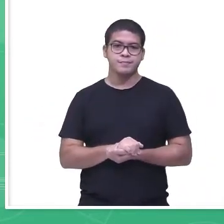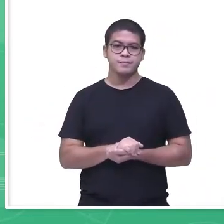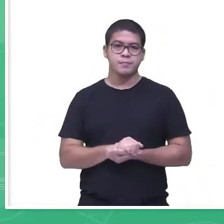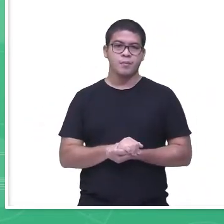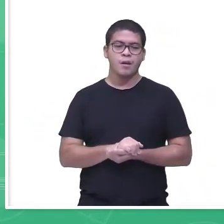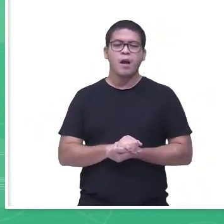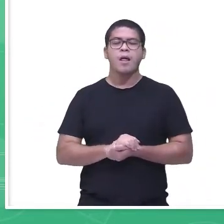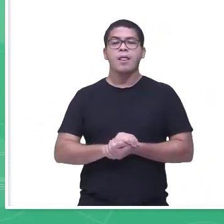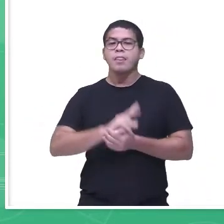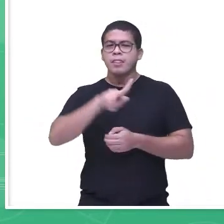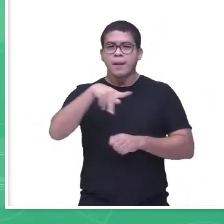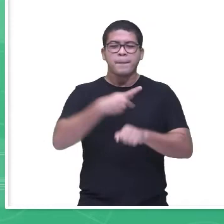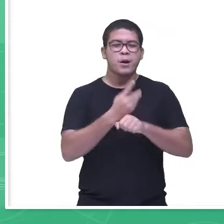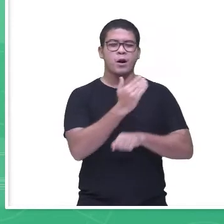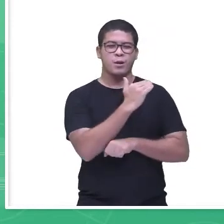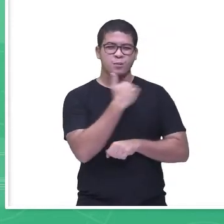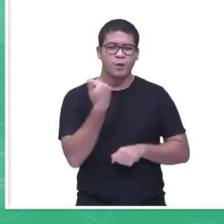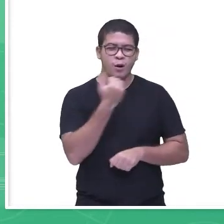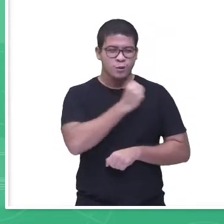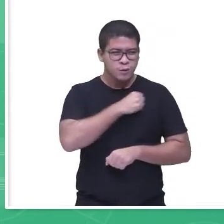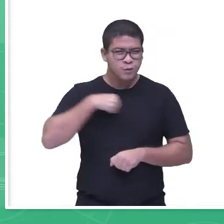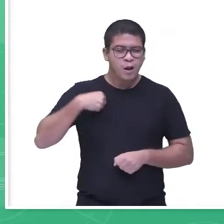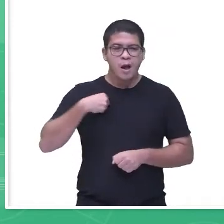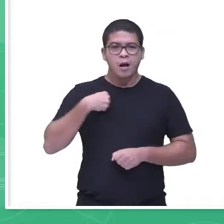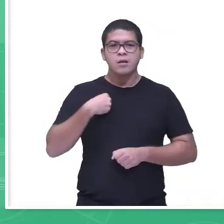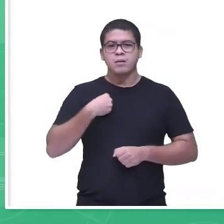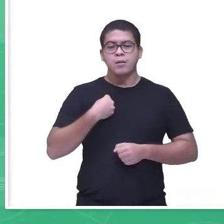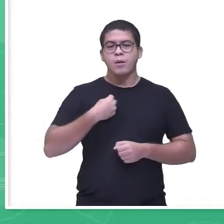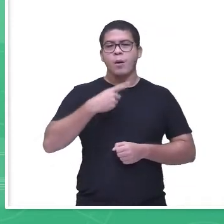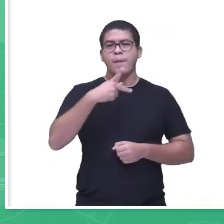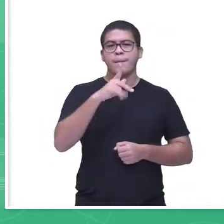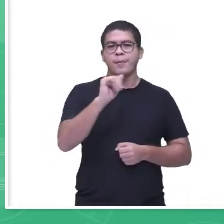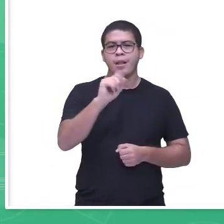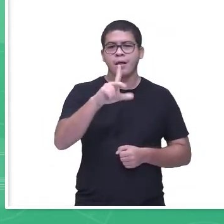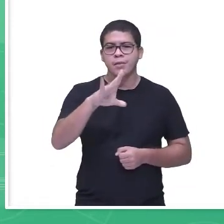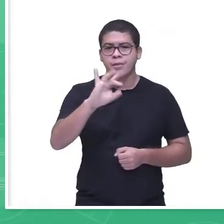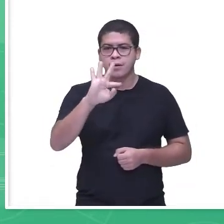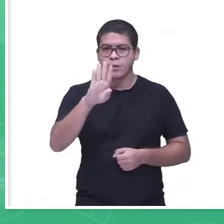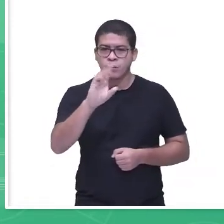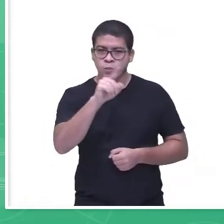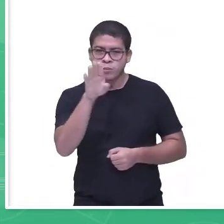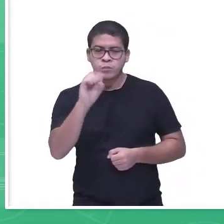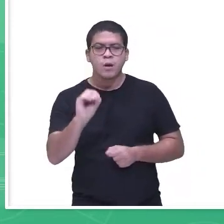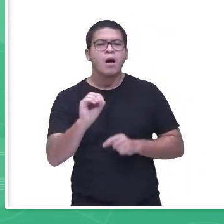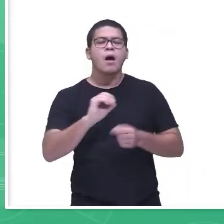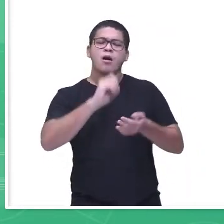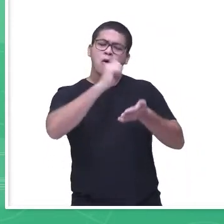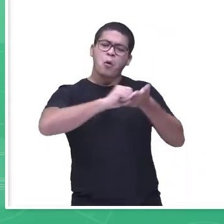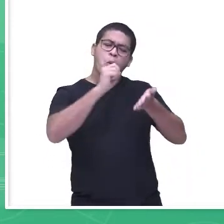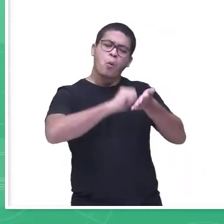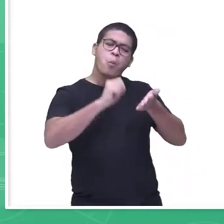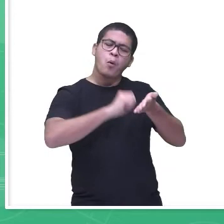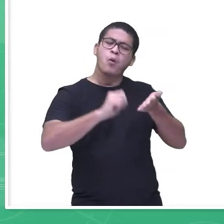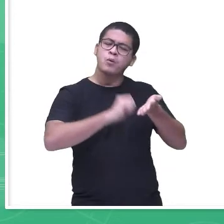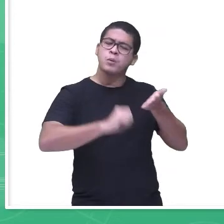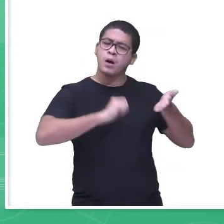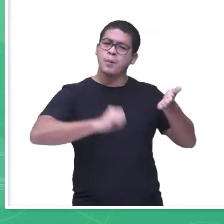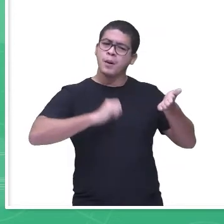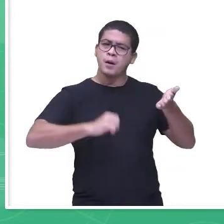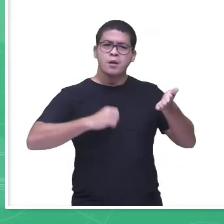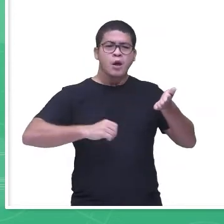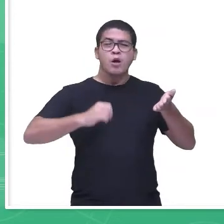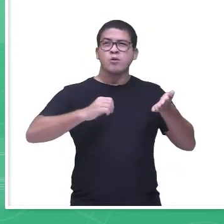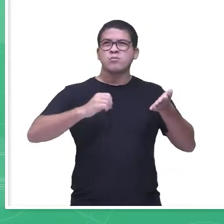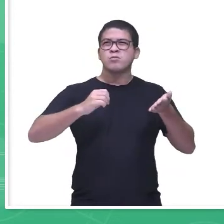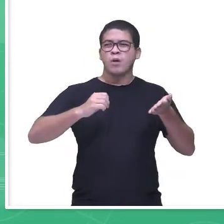morre, Platão começa a escrever e a trazer para todos nós o conhecimento daquilo que foi o